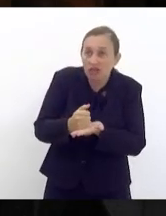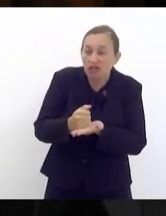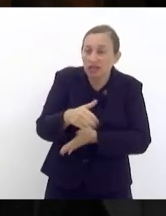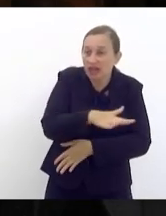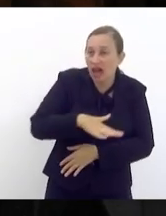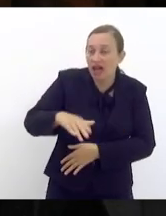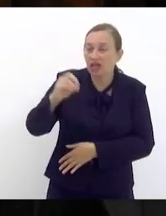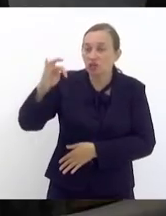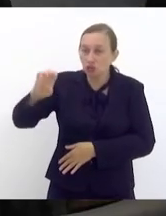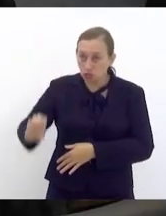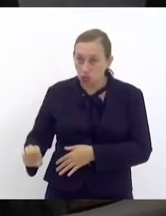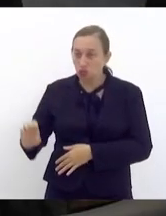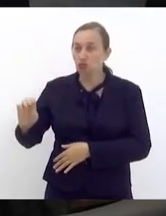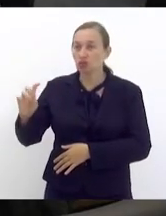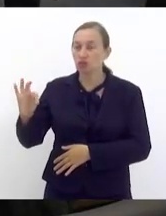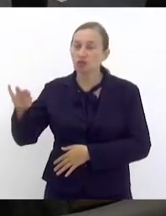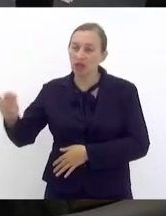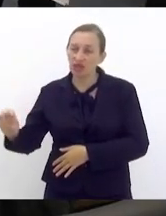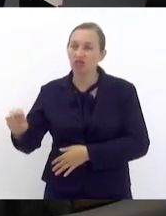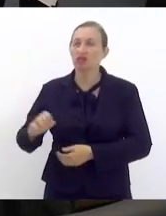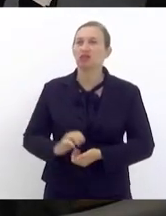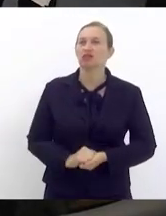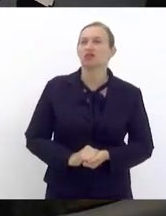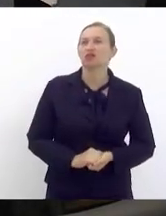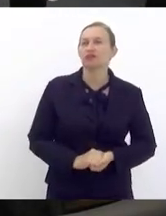Muito obrigado, senhor presidente.